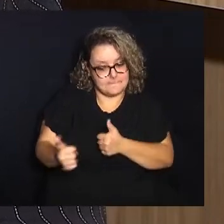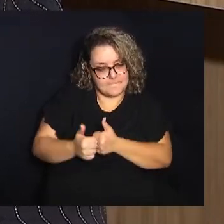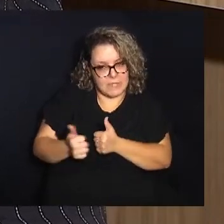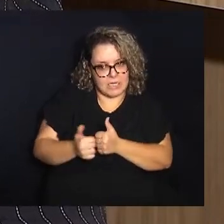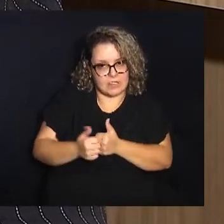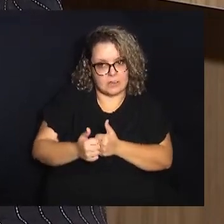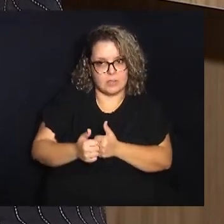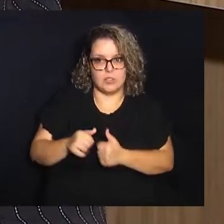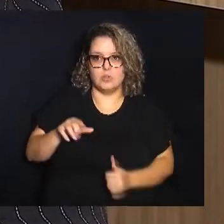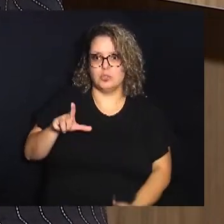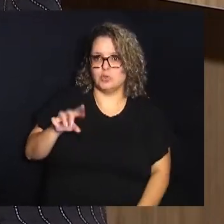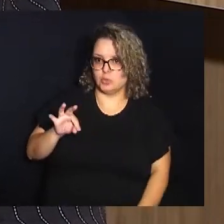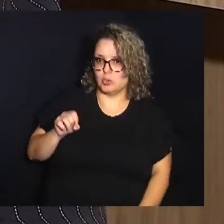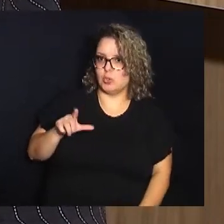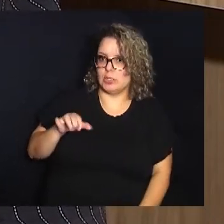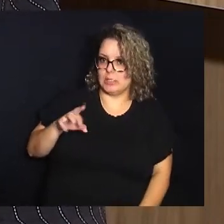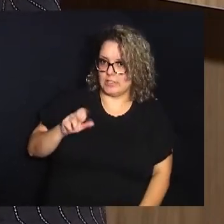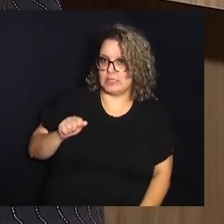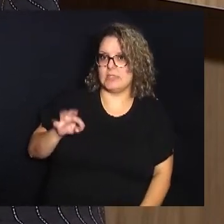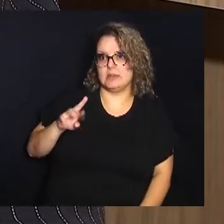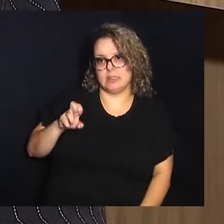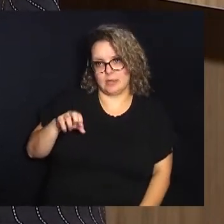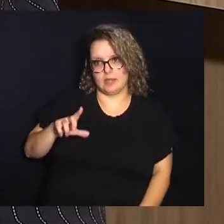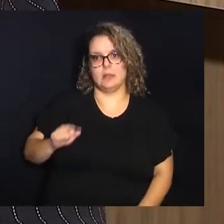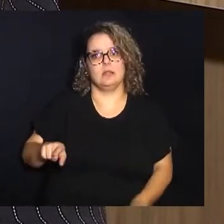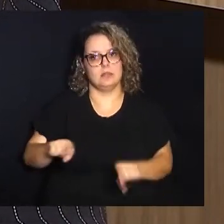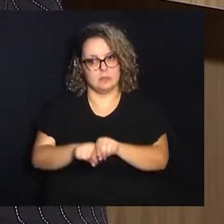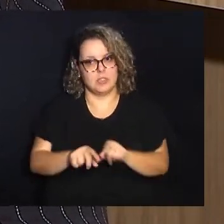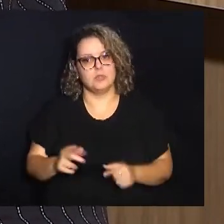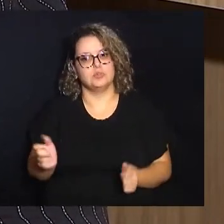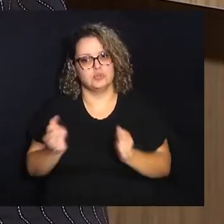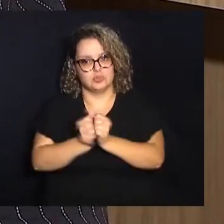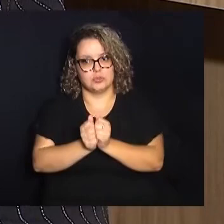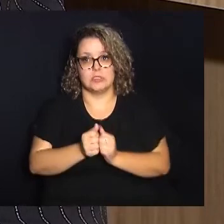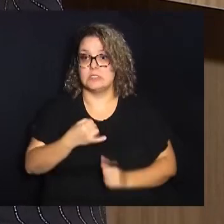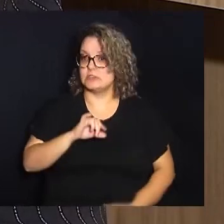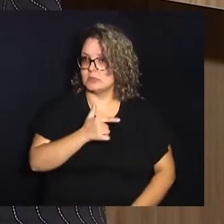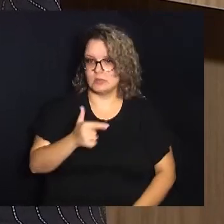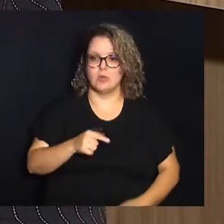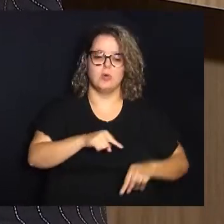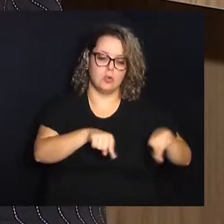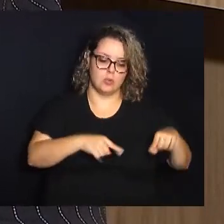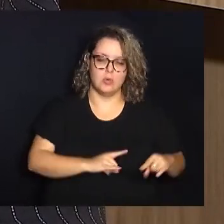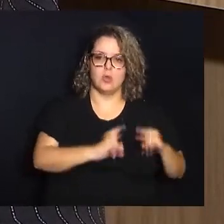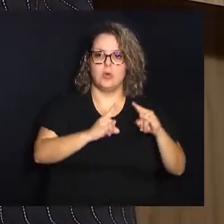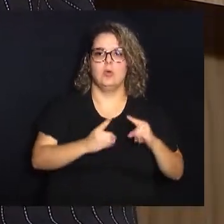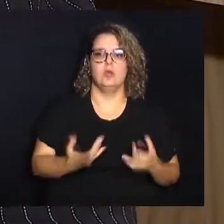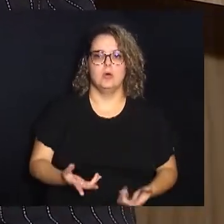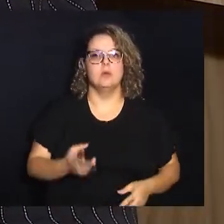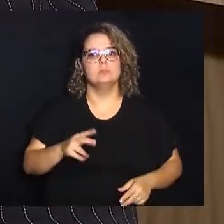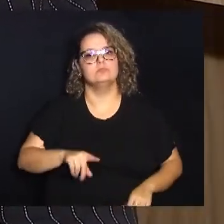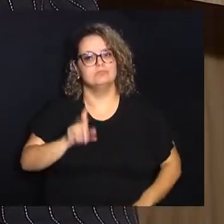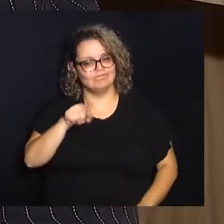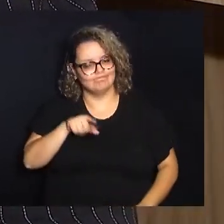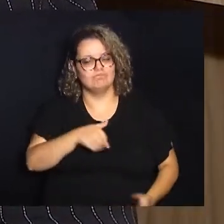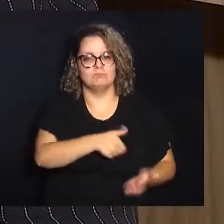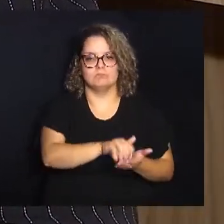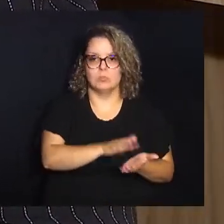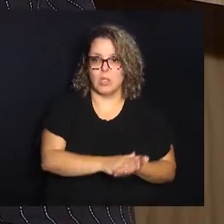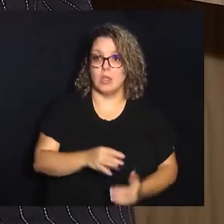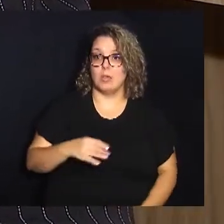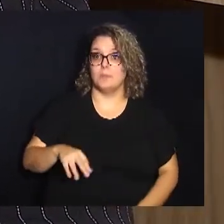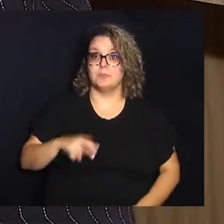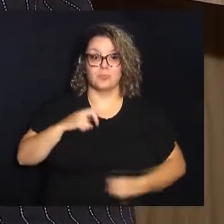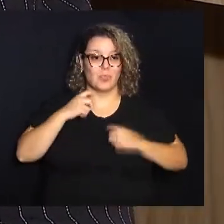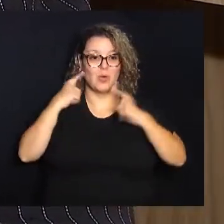tutor tolea e trela isso é obrigatório Caso não esteja o condomínio pode multar são barulhos propriamente dito que